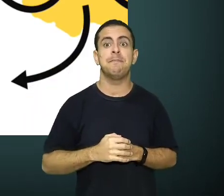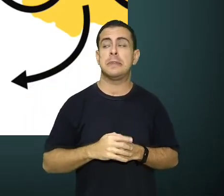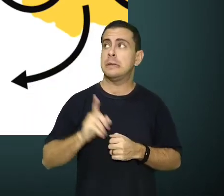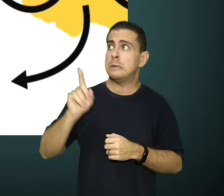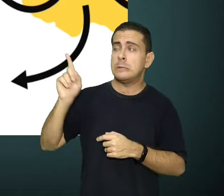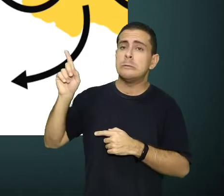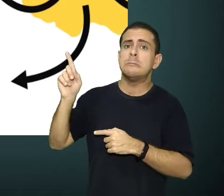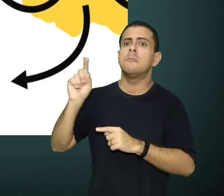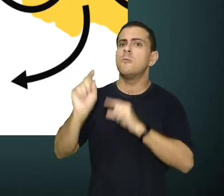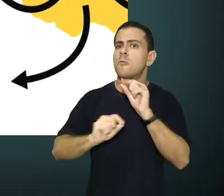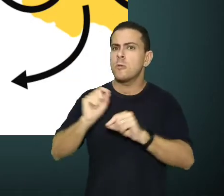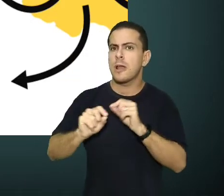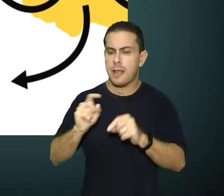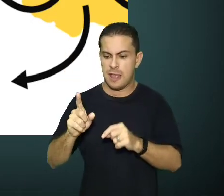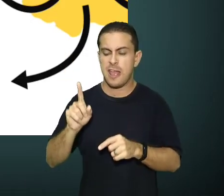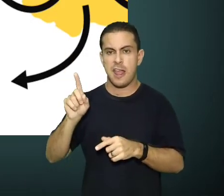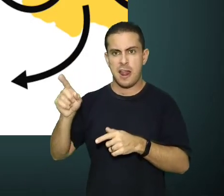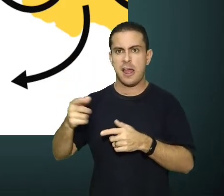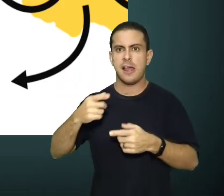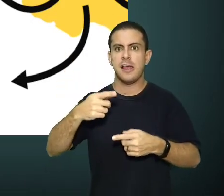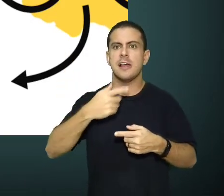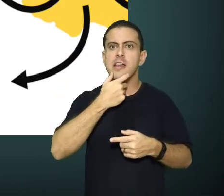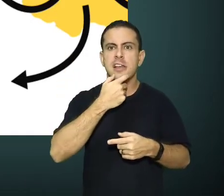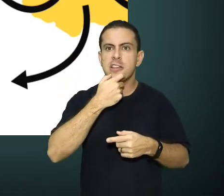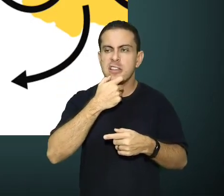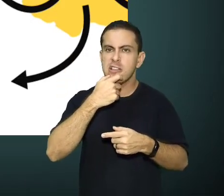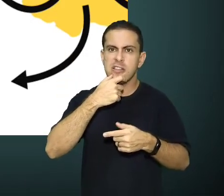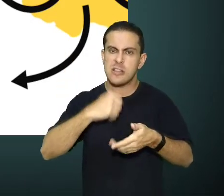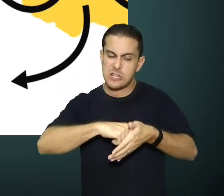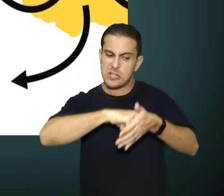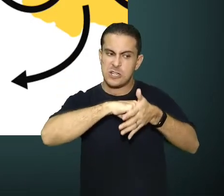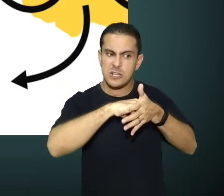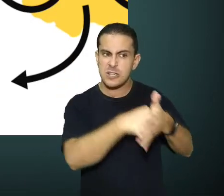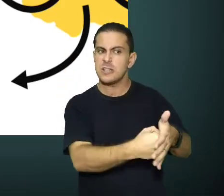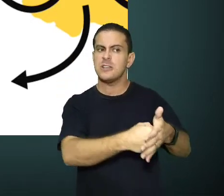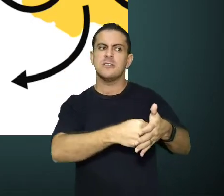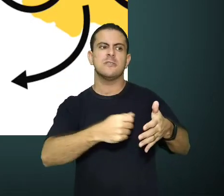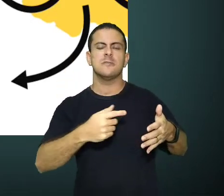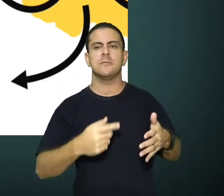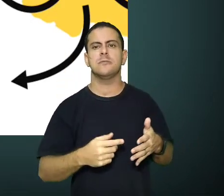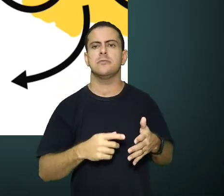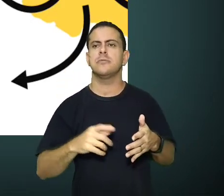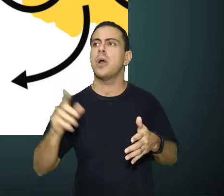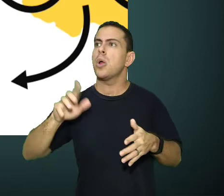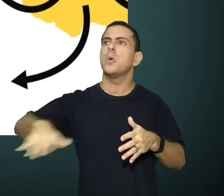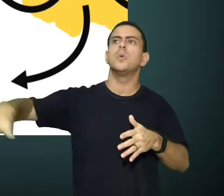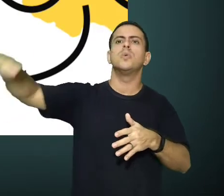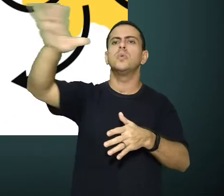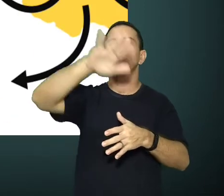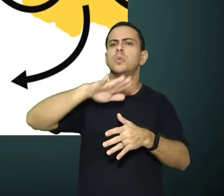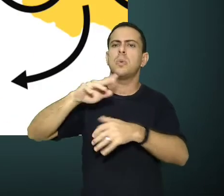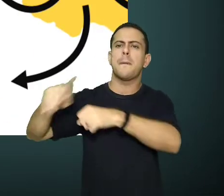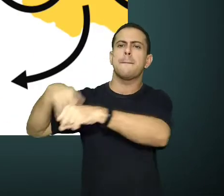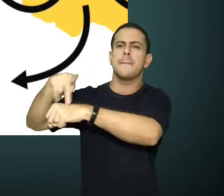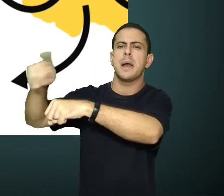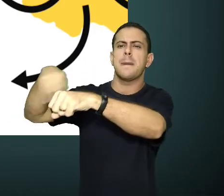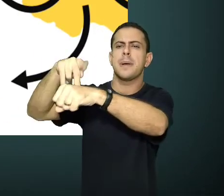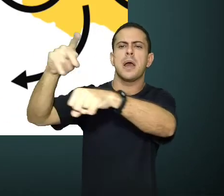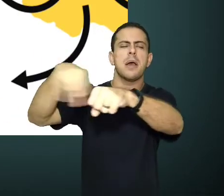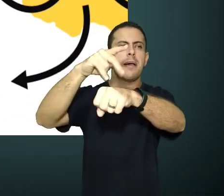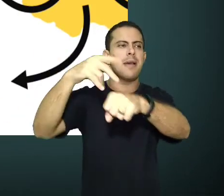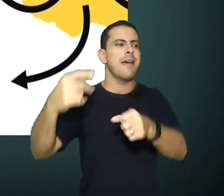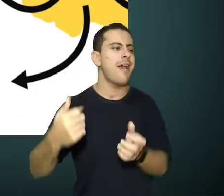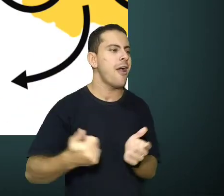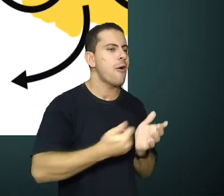A ideia do bloqueio continental era enfraquecer a Inglaterra economicamente. Napoleão fez isso por meio de uma proibição.